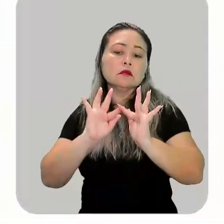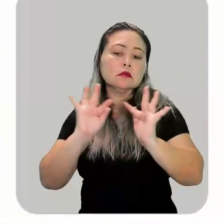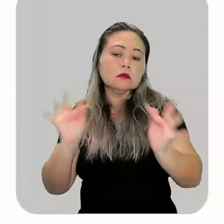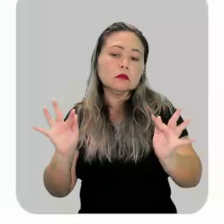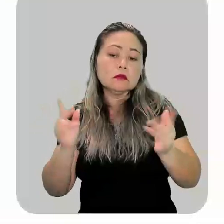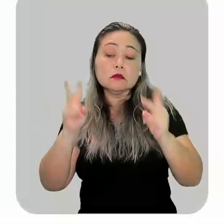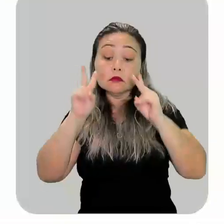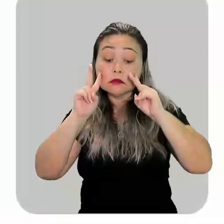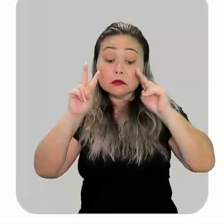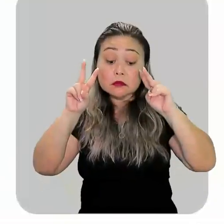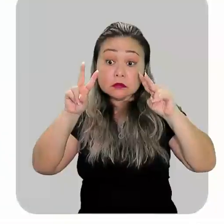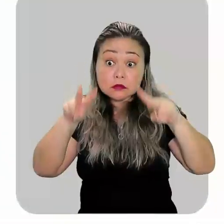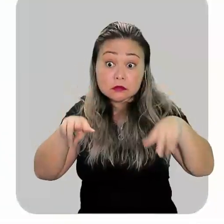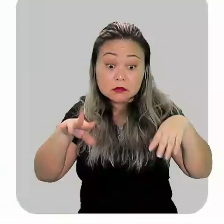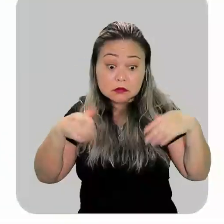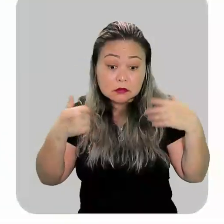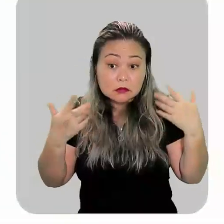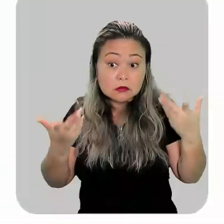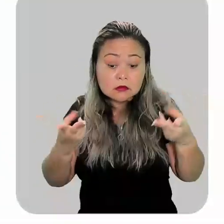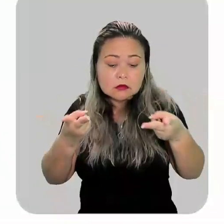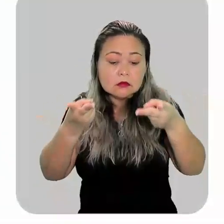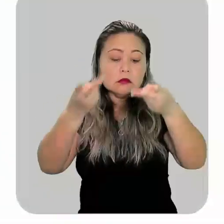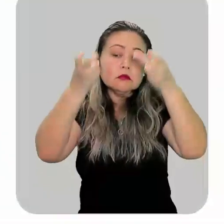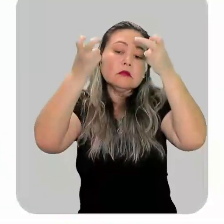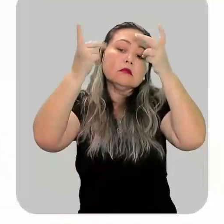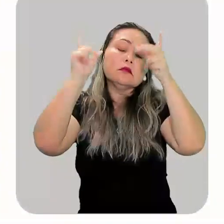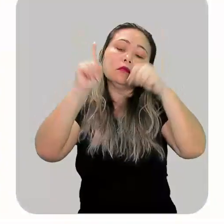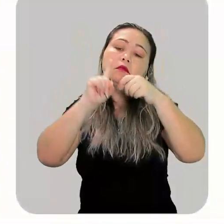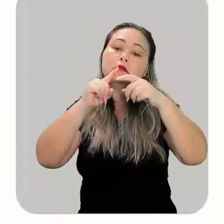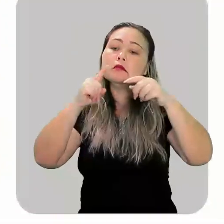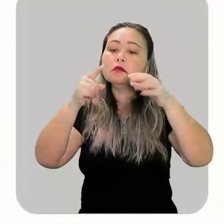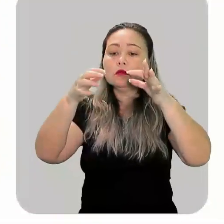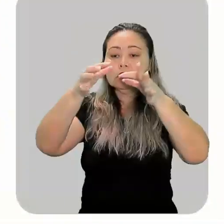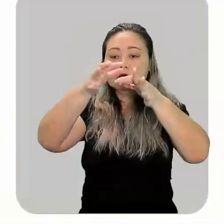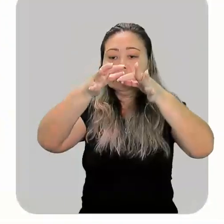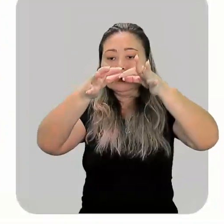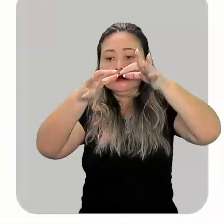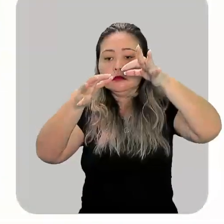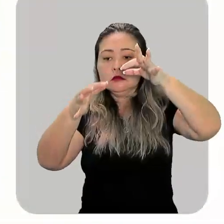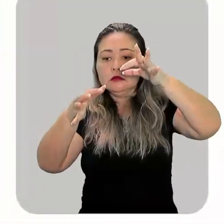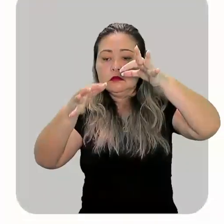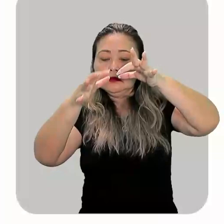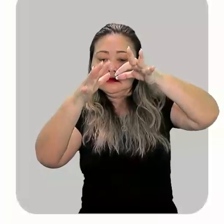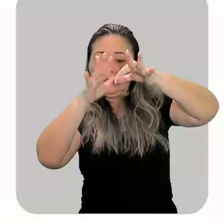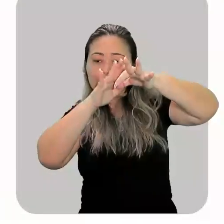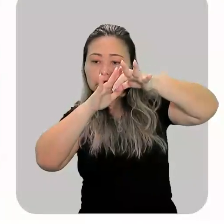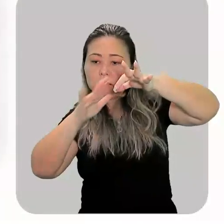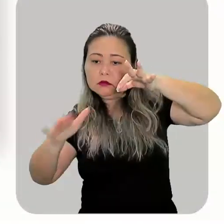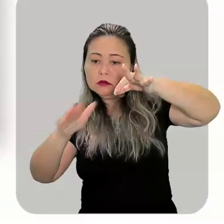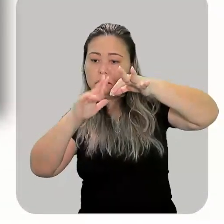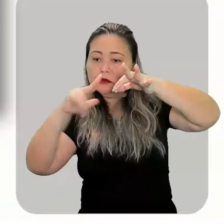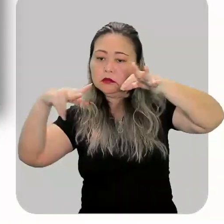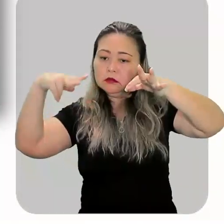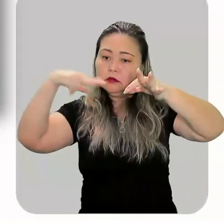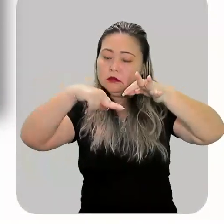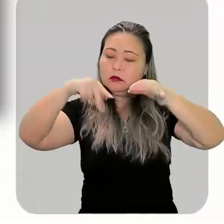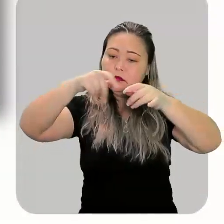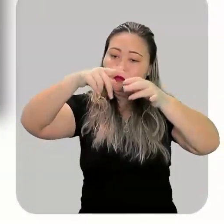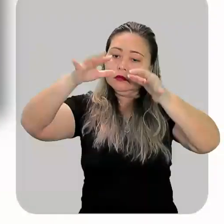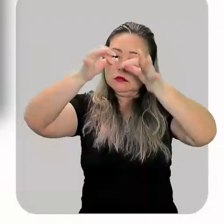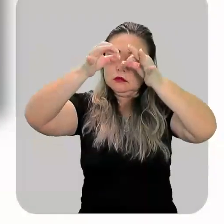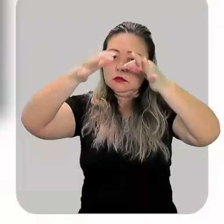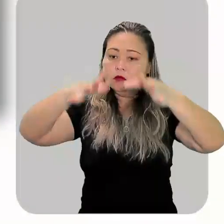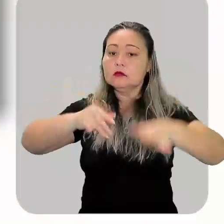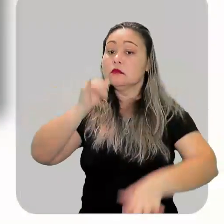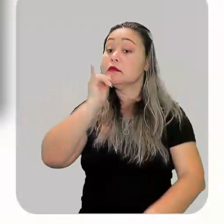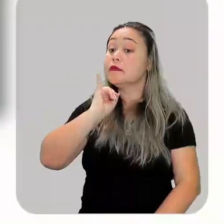de você enxergar, não é? A elipse é como se fosse a circunferência mais achatadinha. Bora ver aqui, olha aí